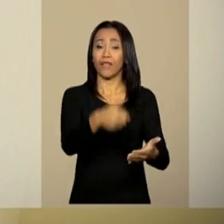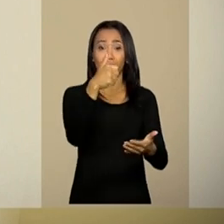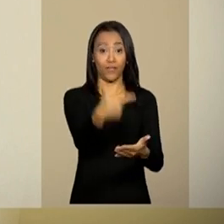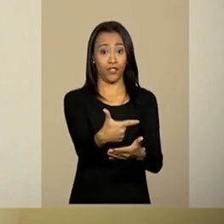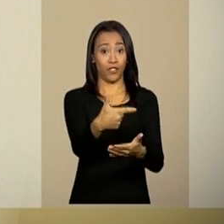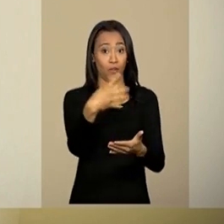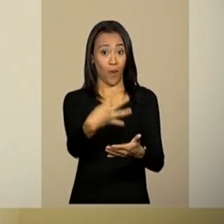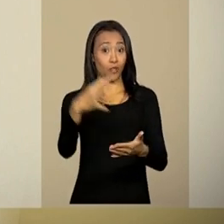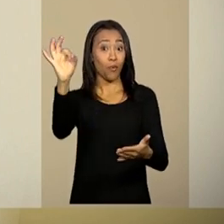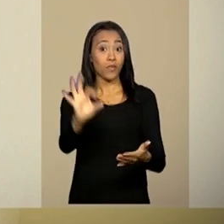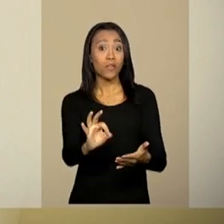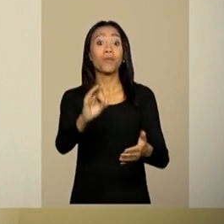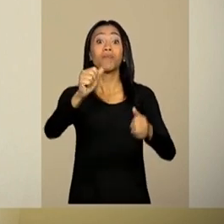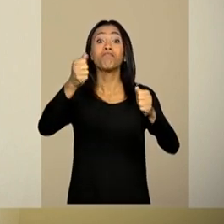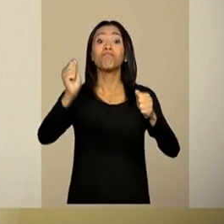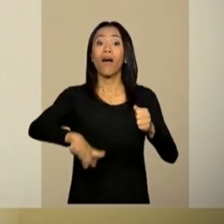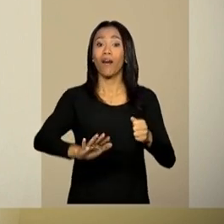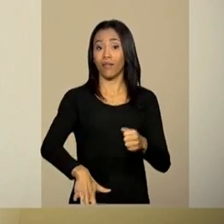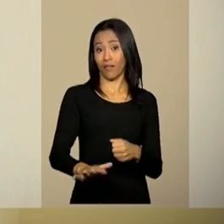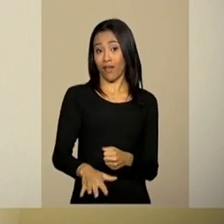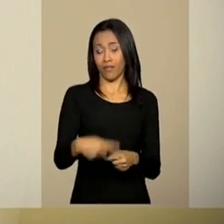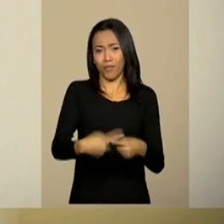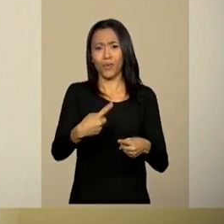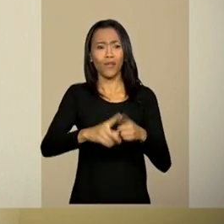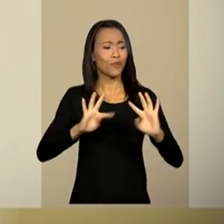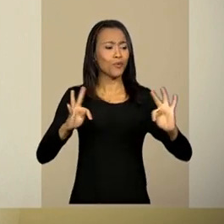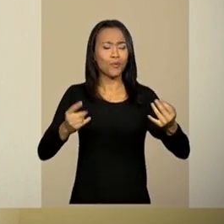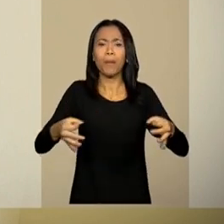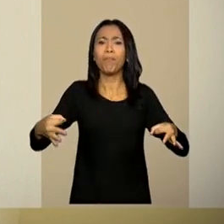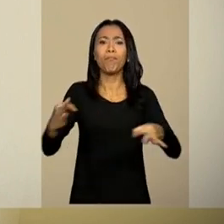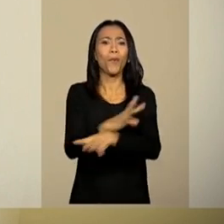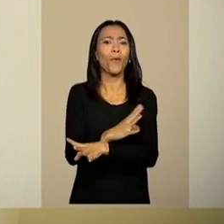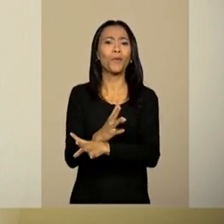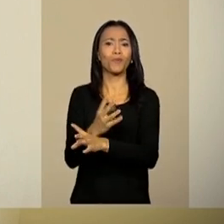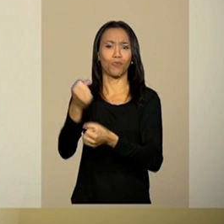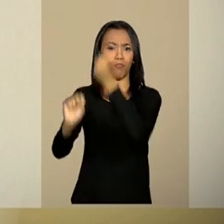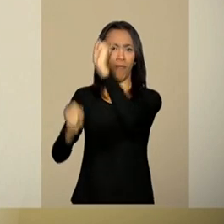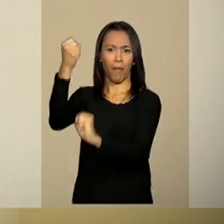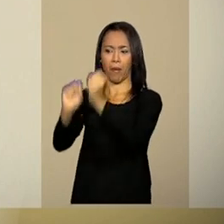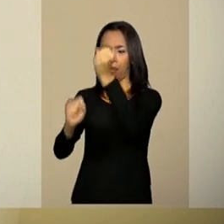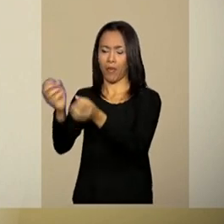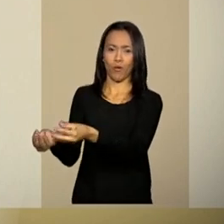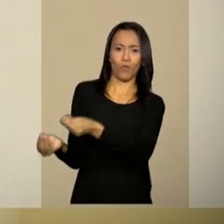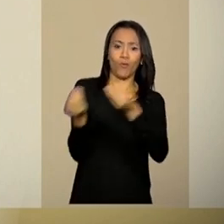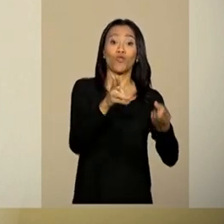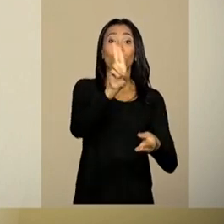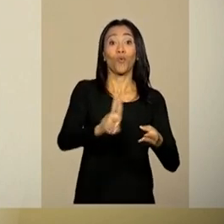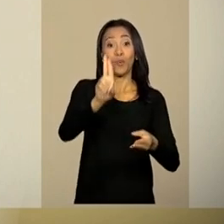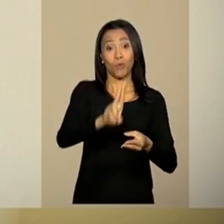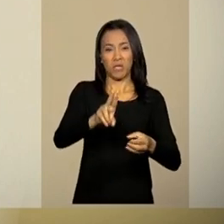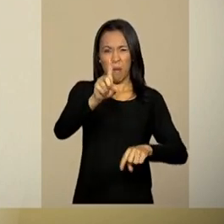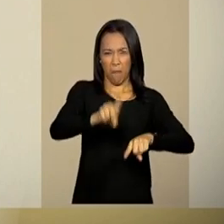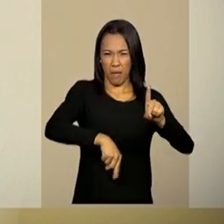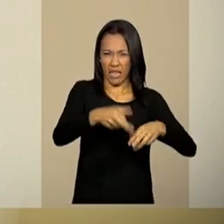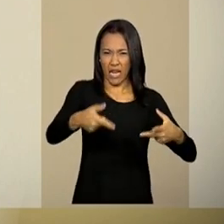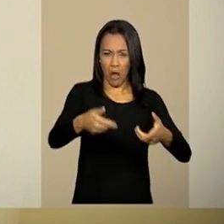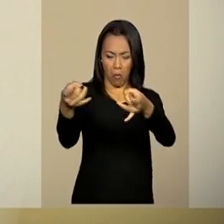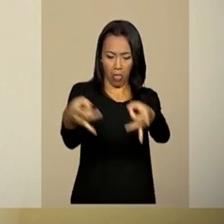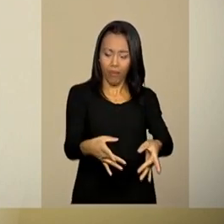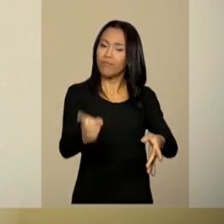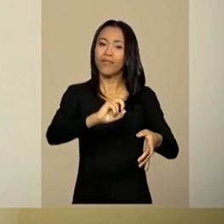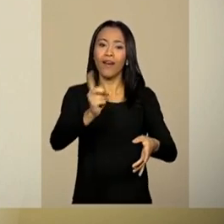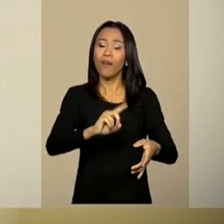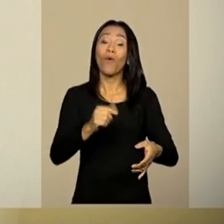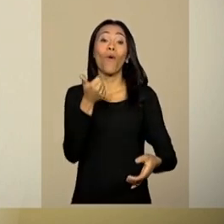24% mais barata porque sai tudo pronto da fábrica sem desperdício de material tem ainda uma